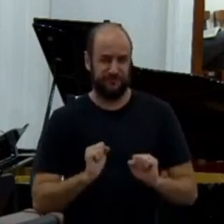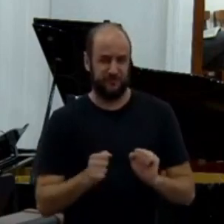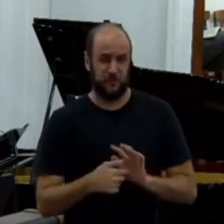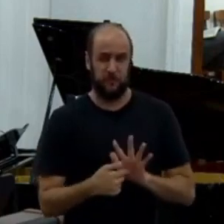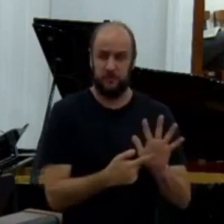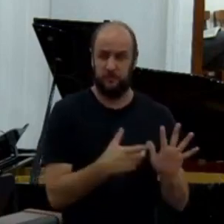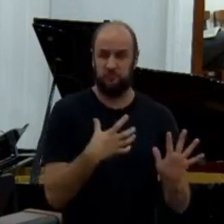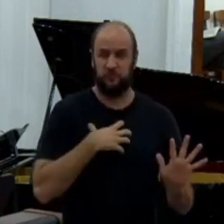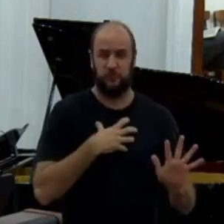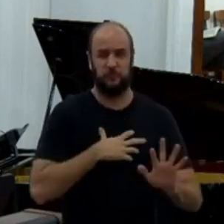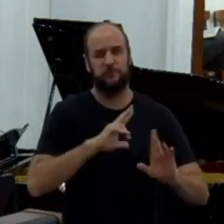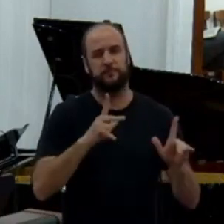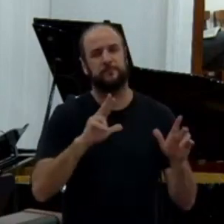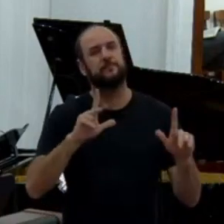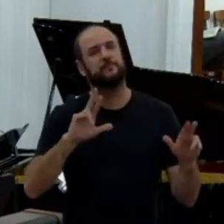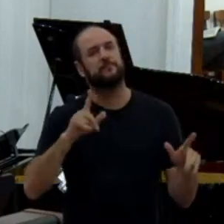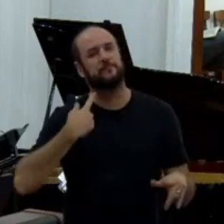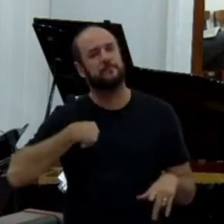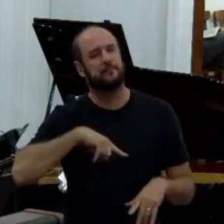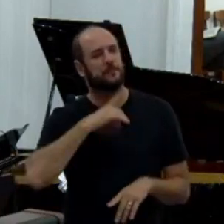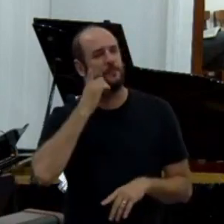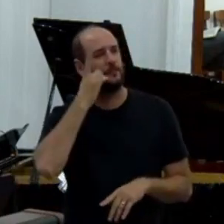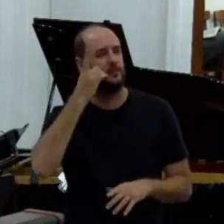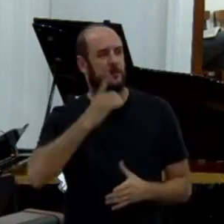diversas formas no nosso dia a dia.